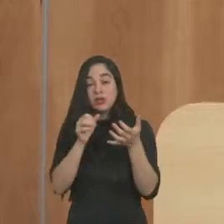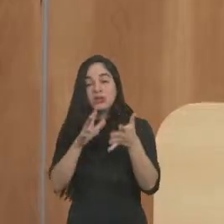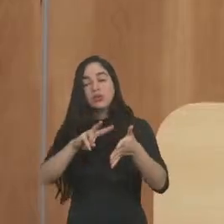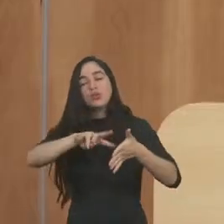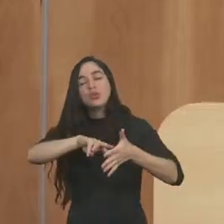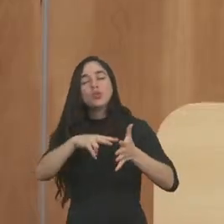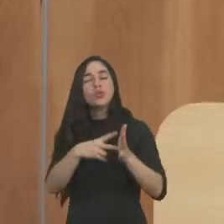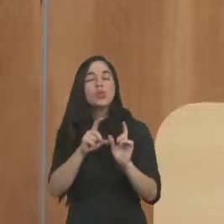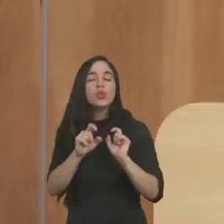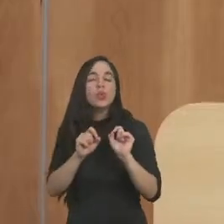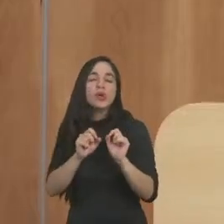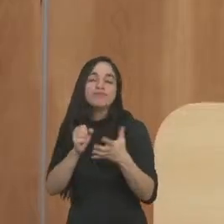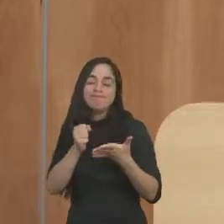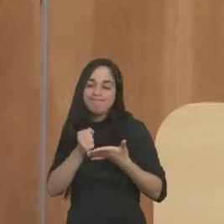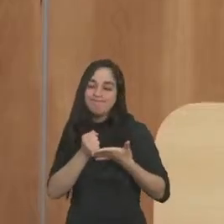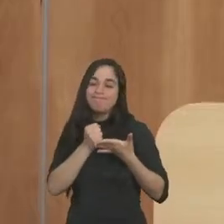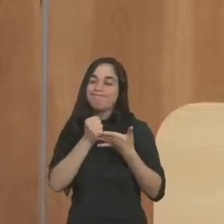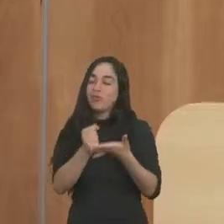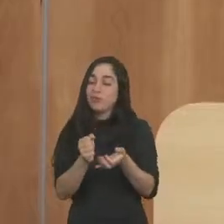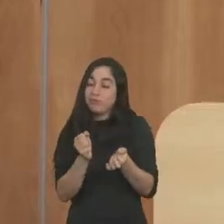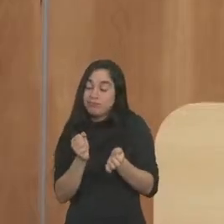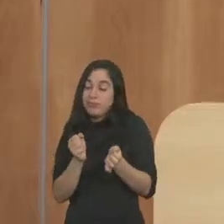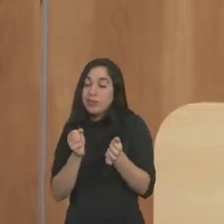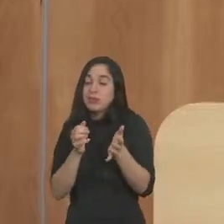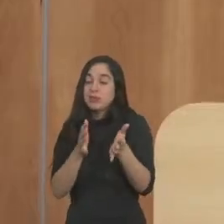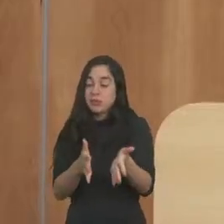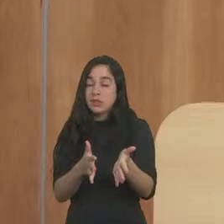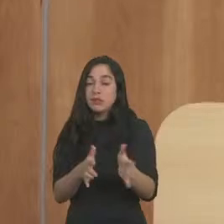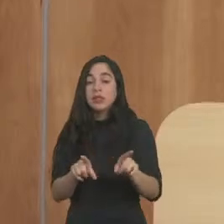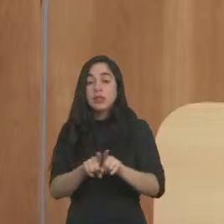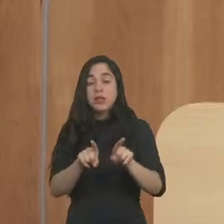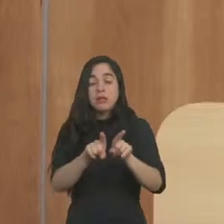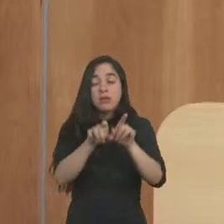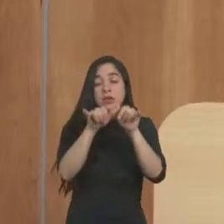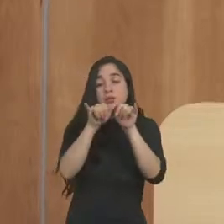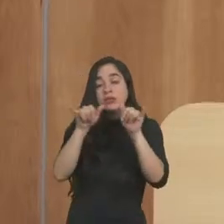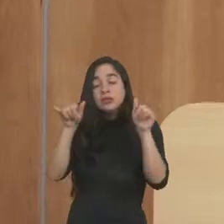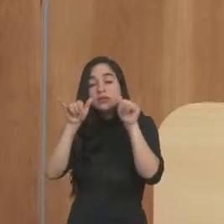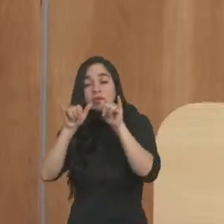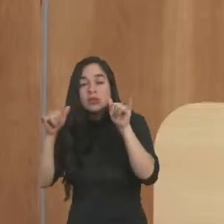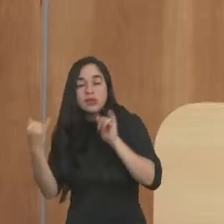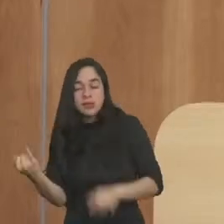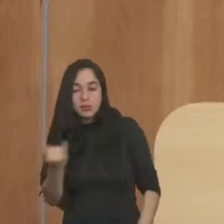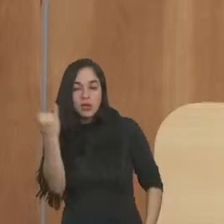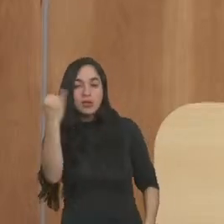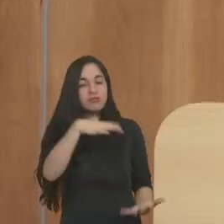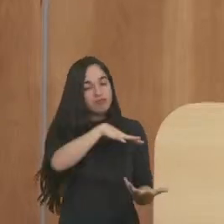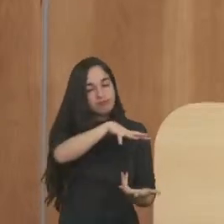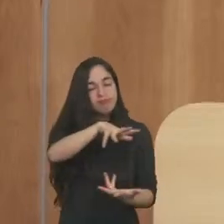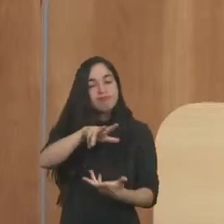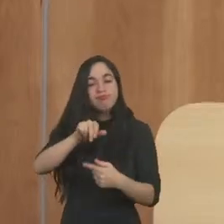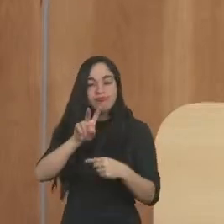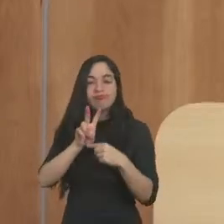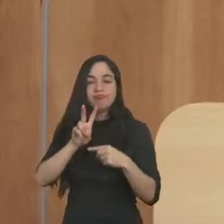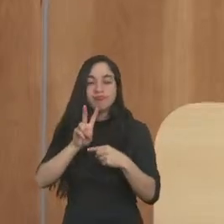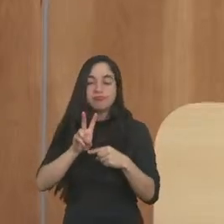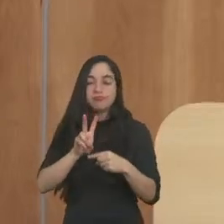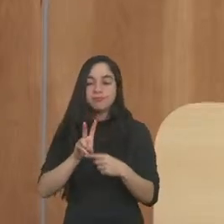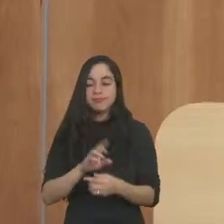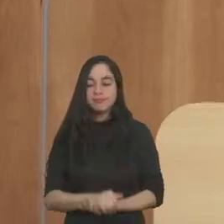apoiá-las, participando ativamente ou divulgando a importância de cuidar do nosso planeta.